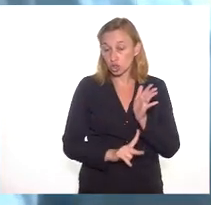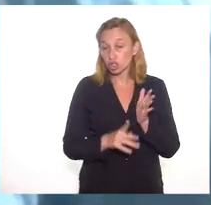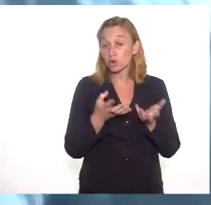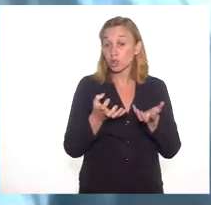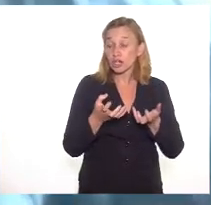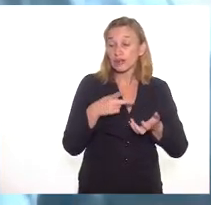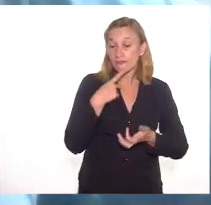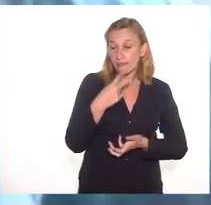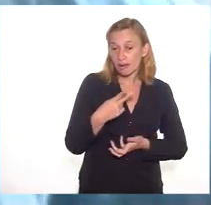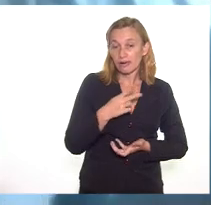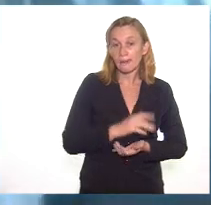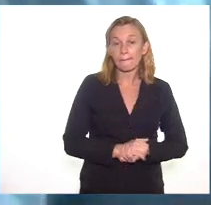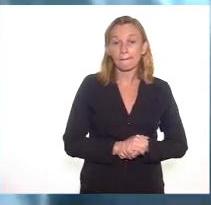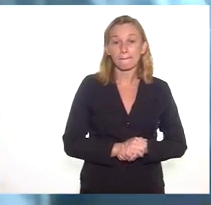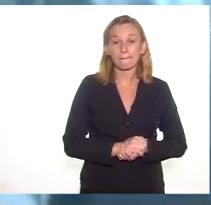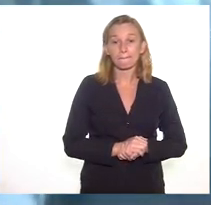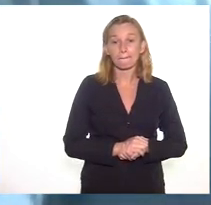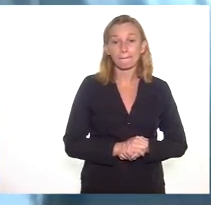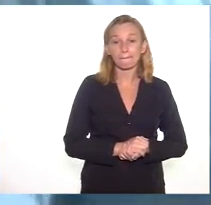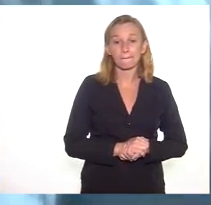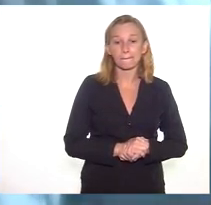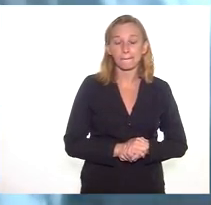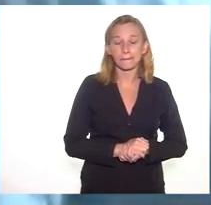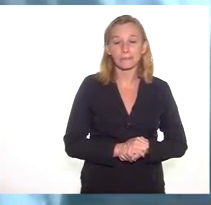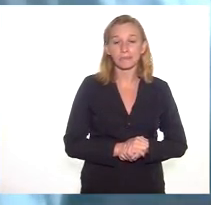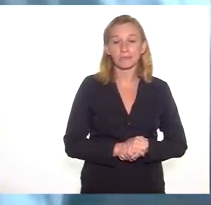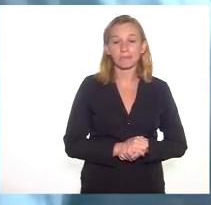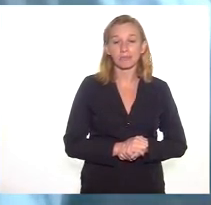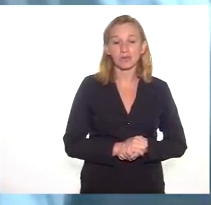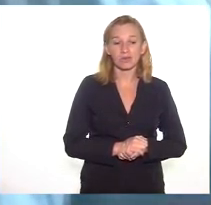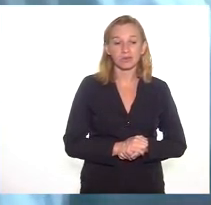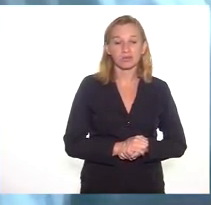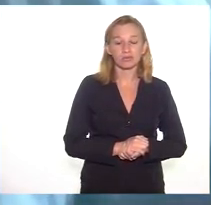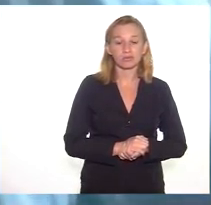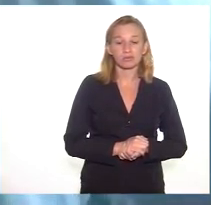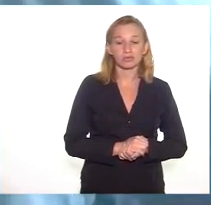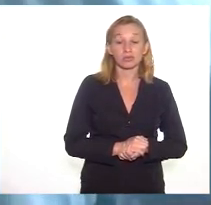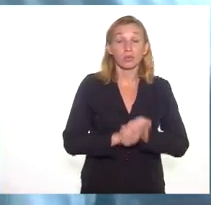queria mencionar algo que é o seguinte.